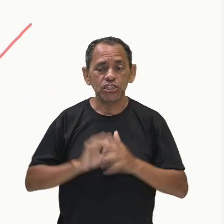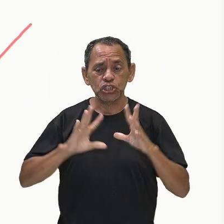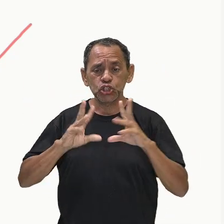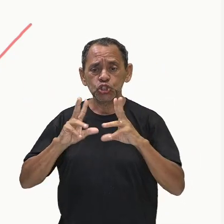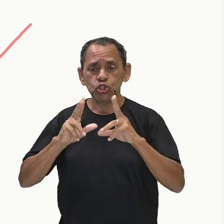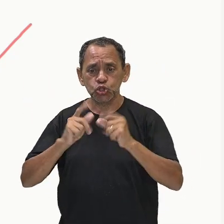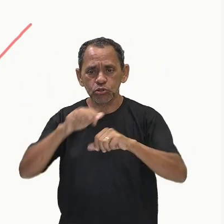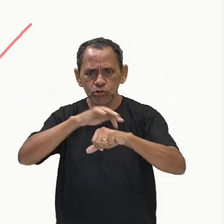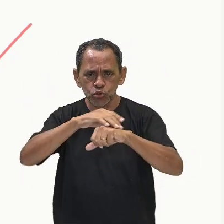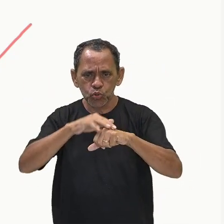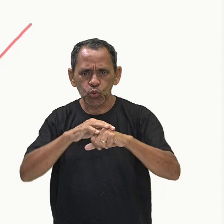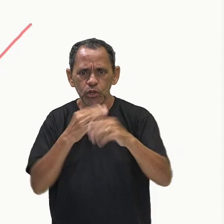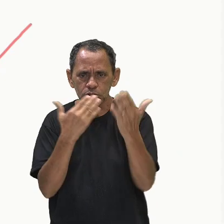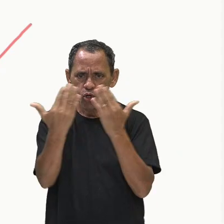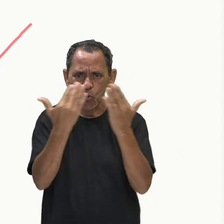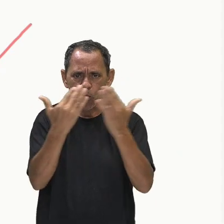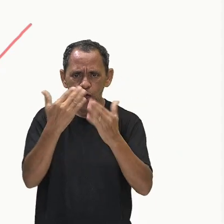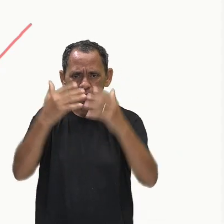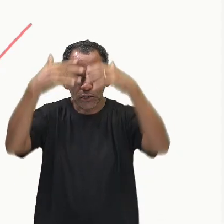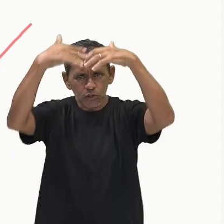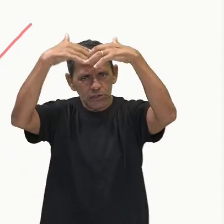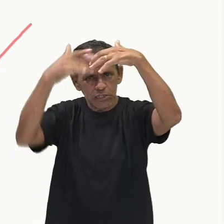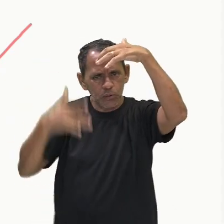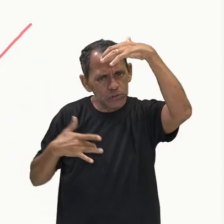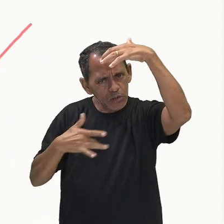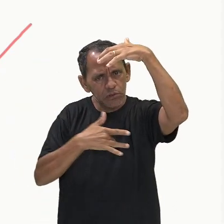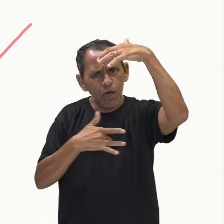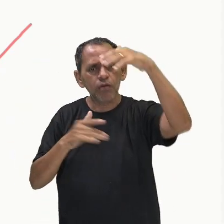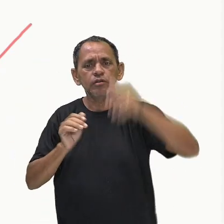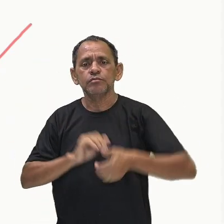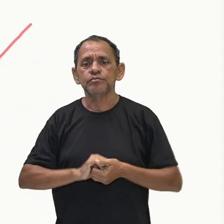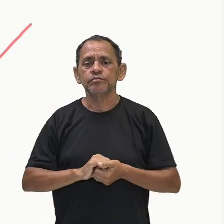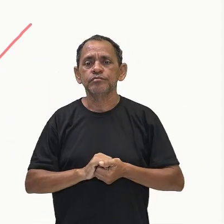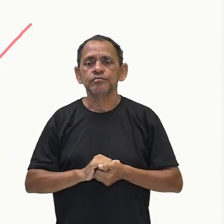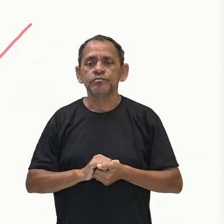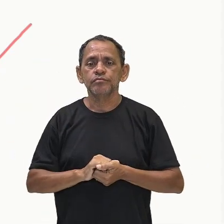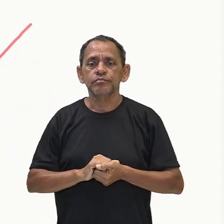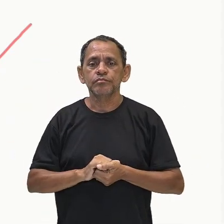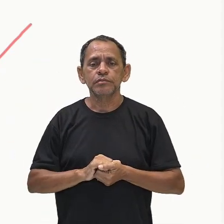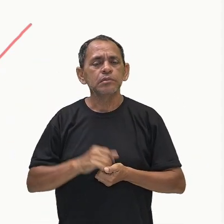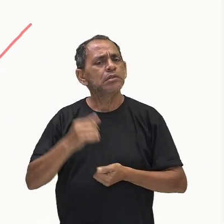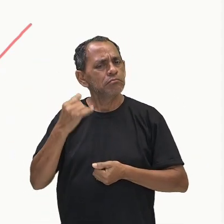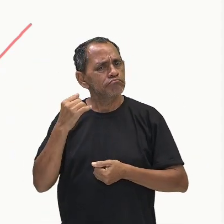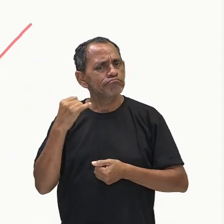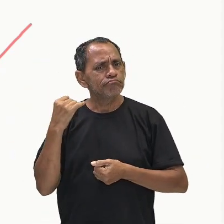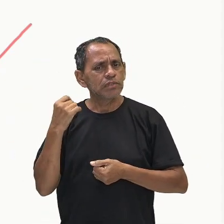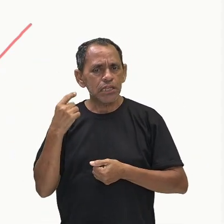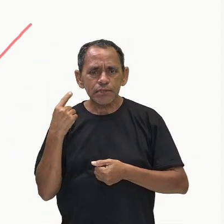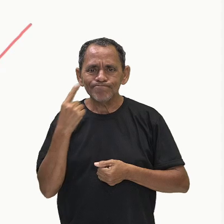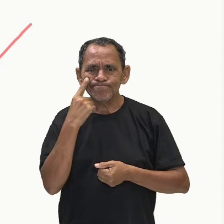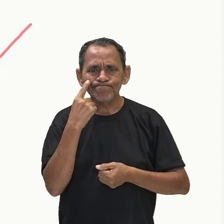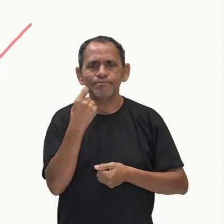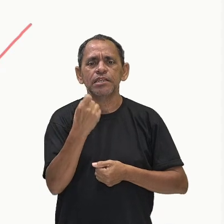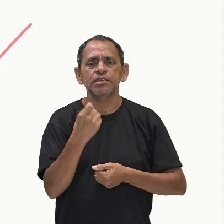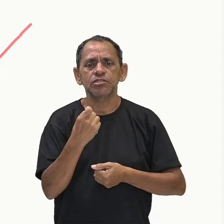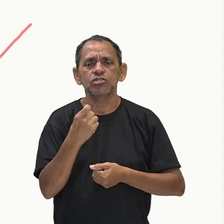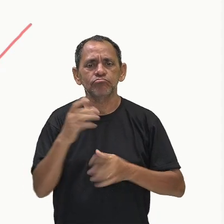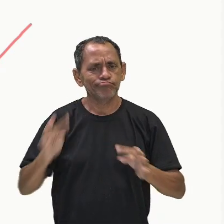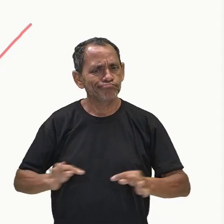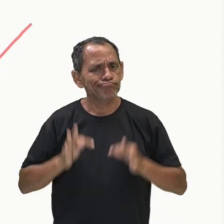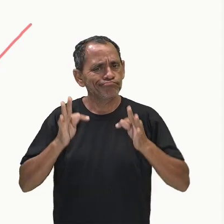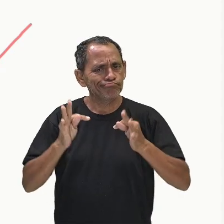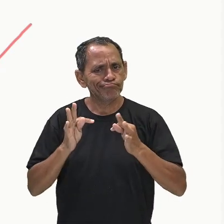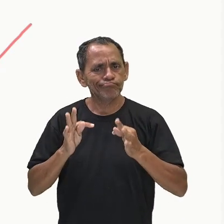comparativo a um cérebro saudável. É muito interessante o quanto a tecnologia